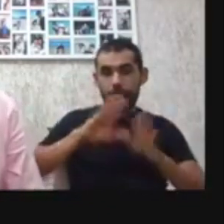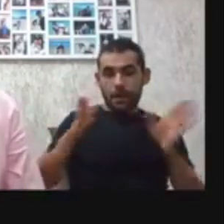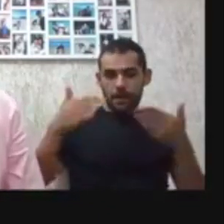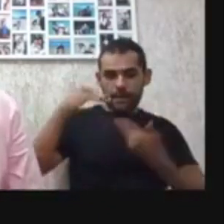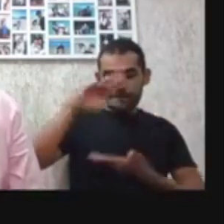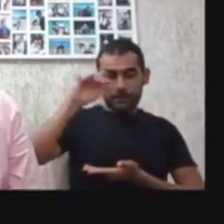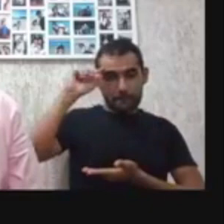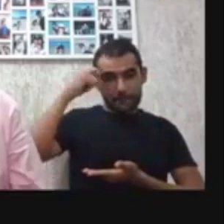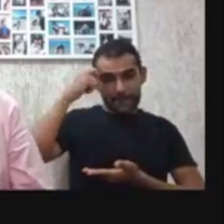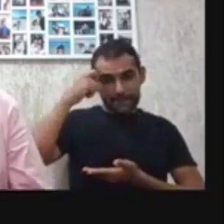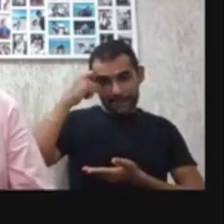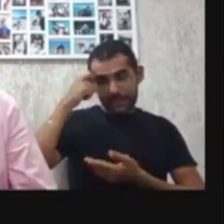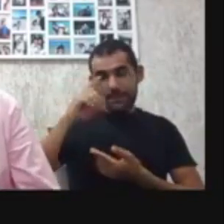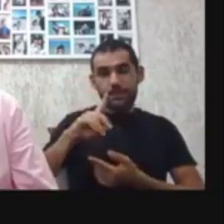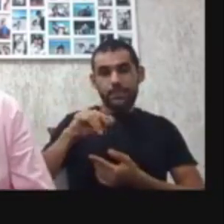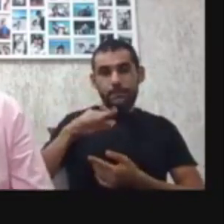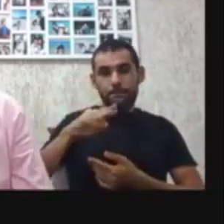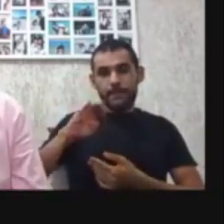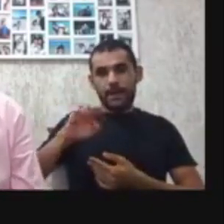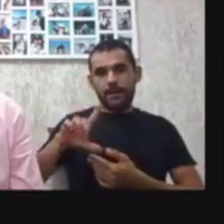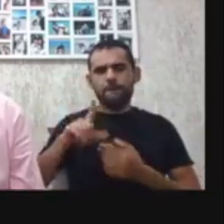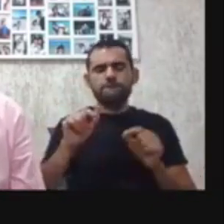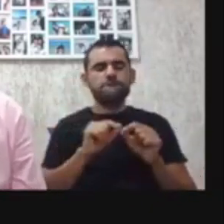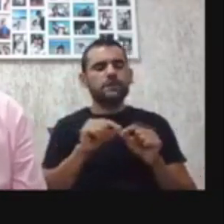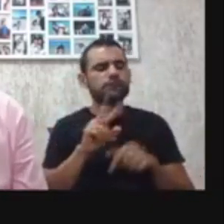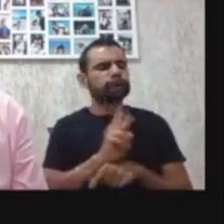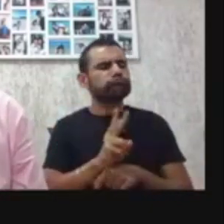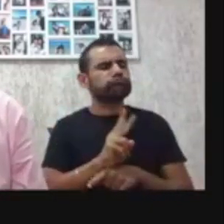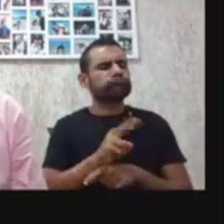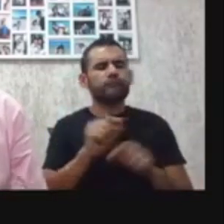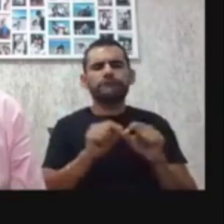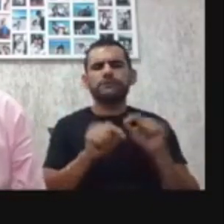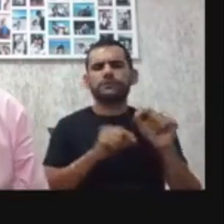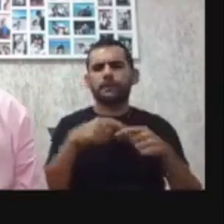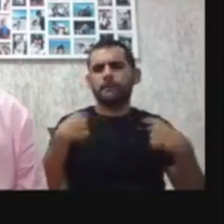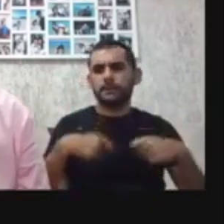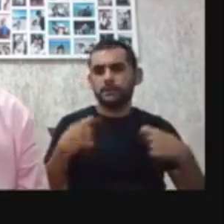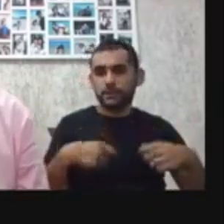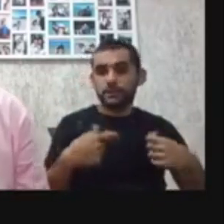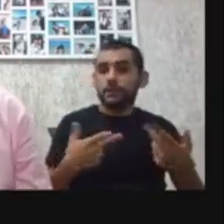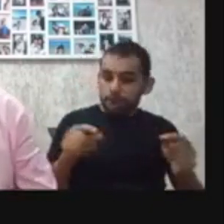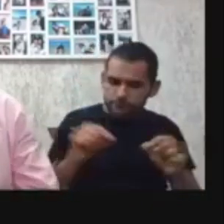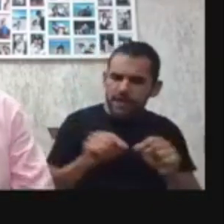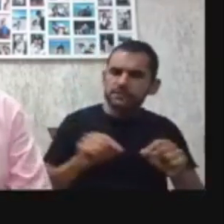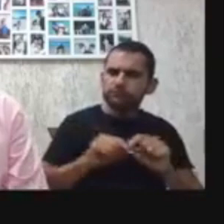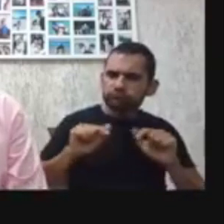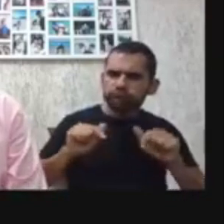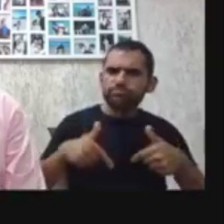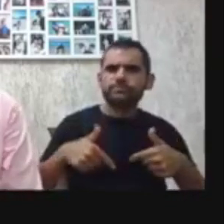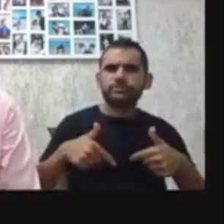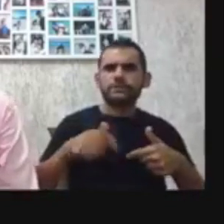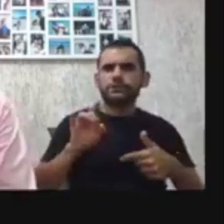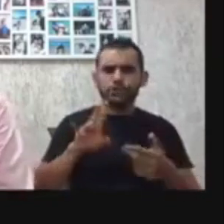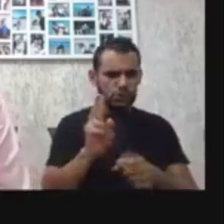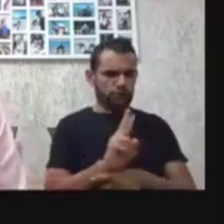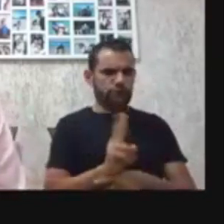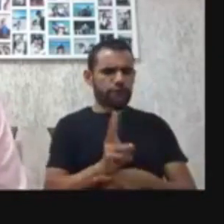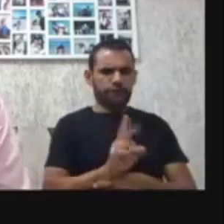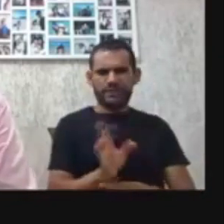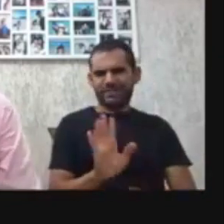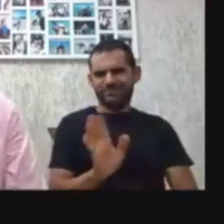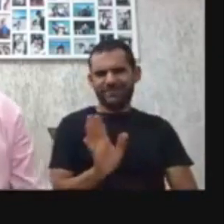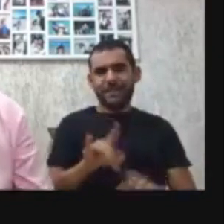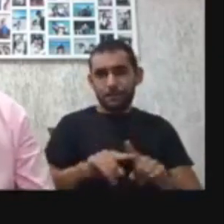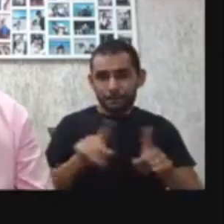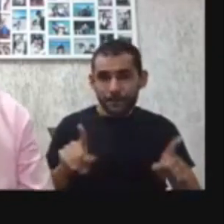e fazer uma auditoria e ver realmente o que é preciso fazer. E fazer, não só averiguar e